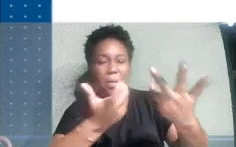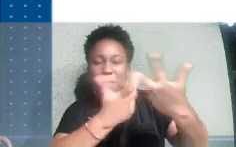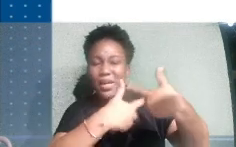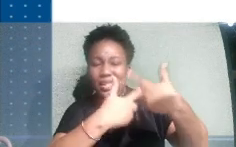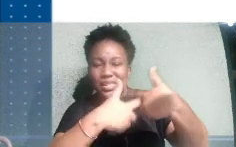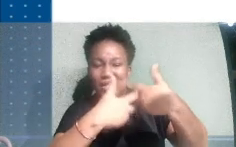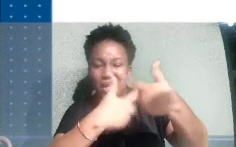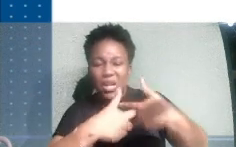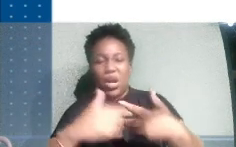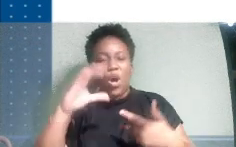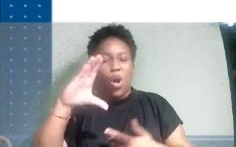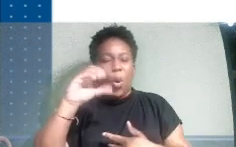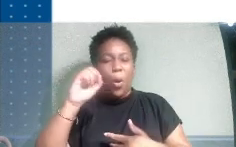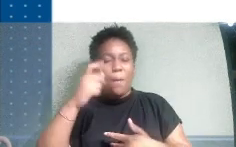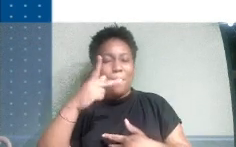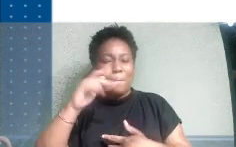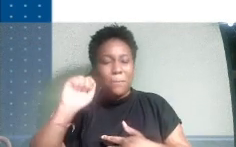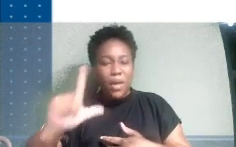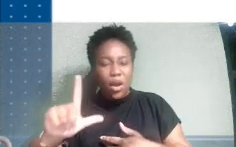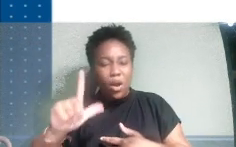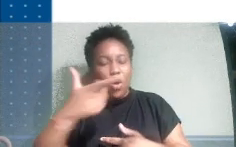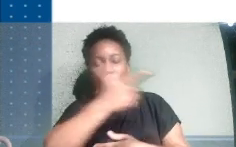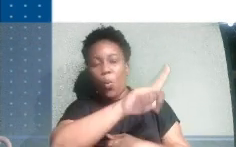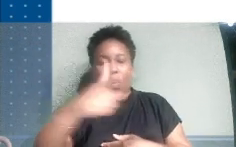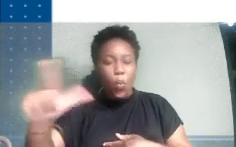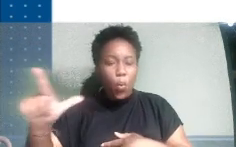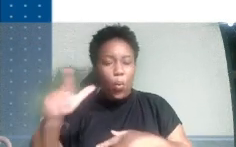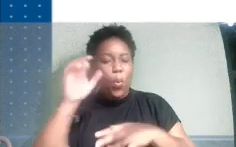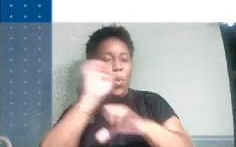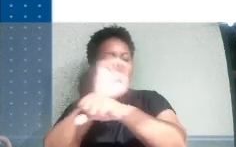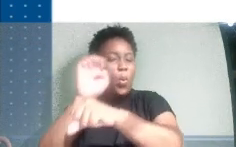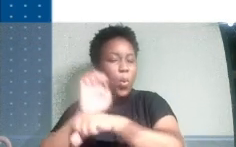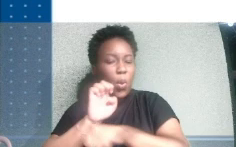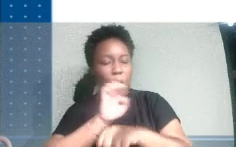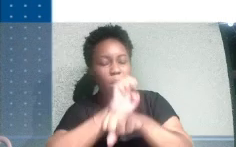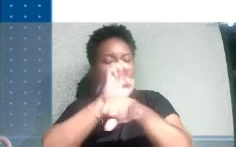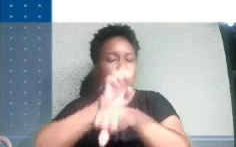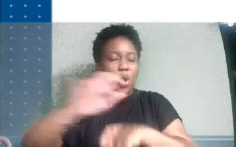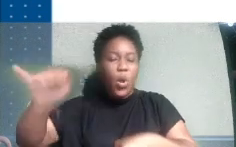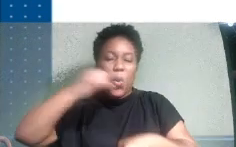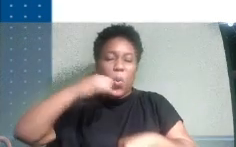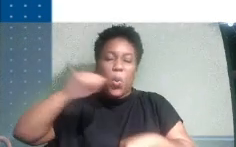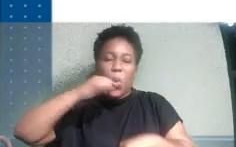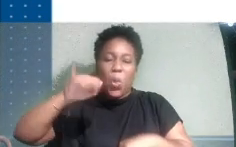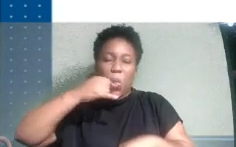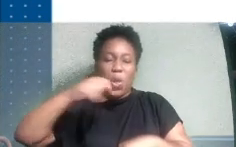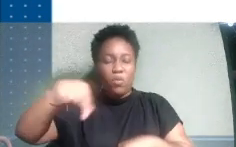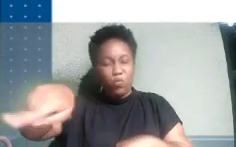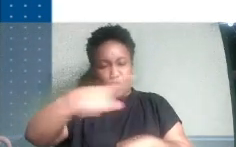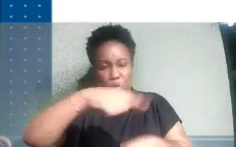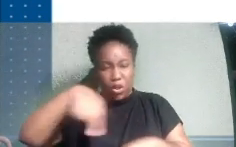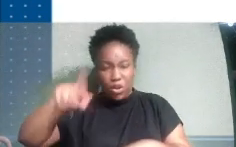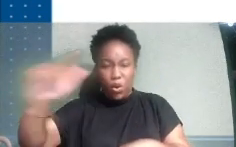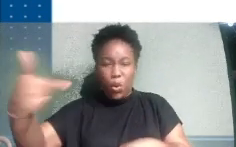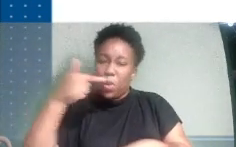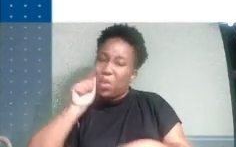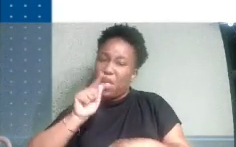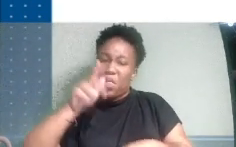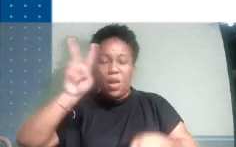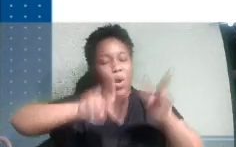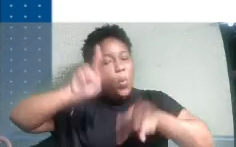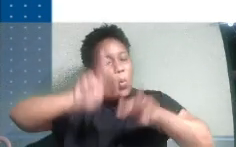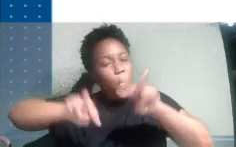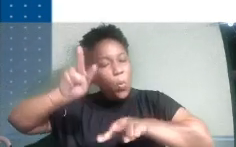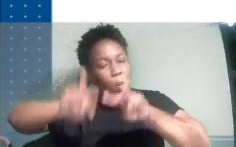Se você é de um outro estado, você tem aí uma outra companhia de energia para você analisar, mas é a concessionária responsável aí pelo estado que vai fazer